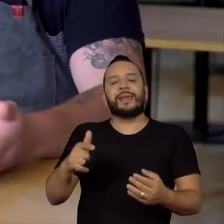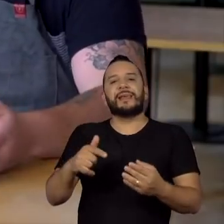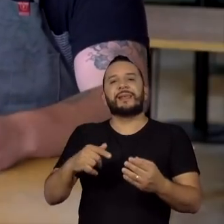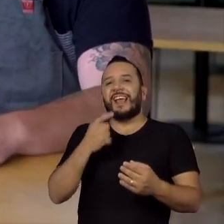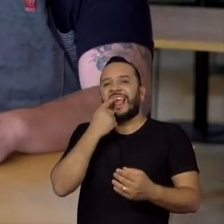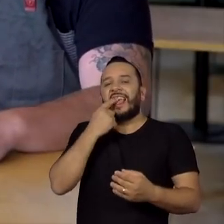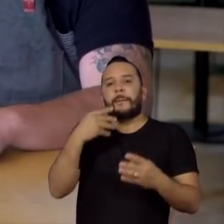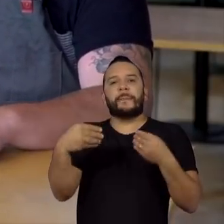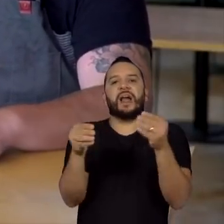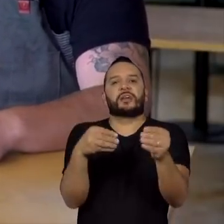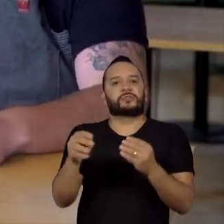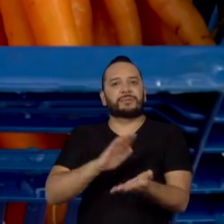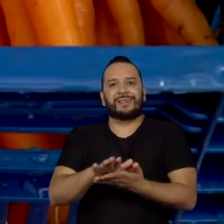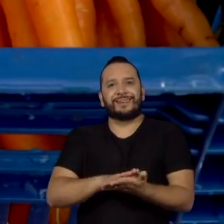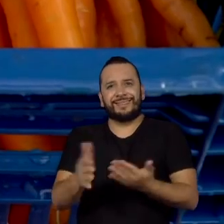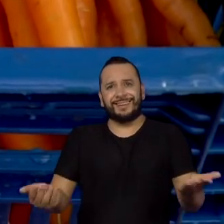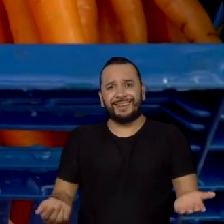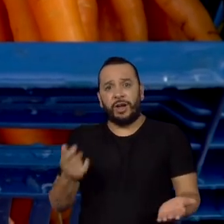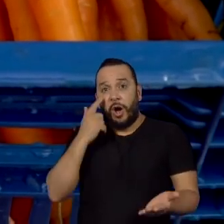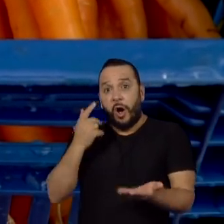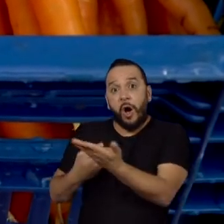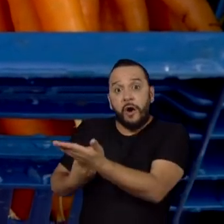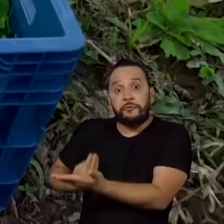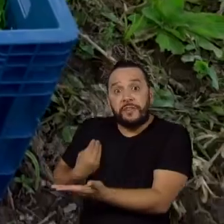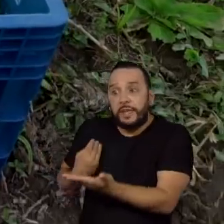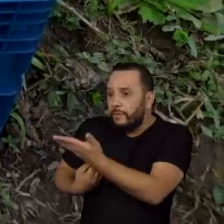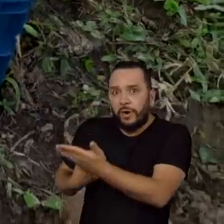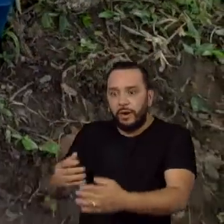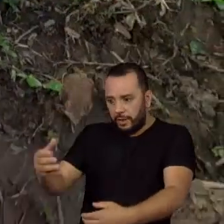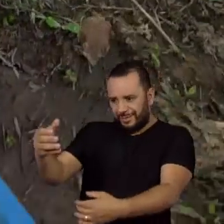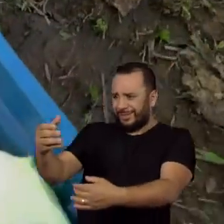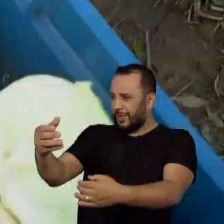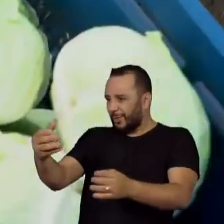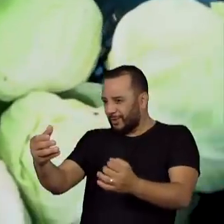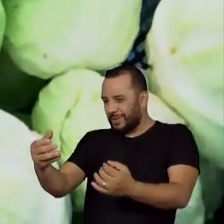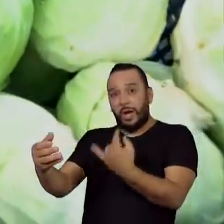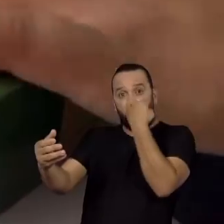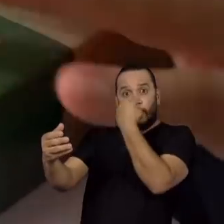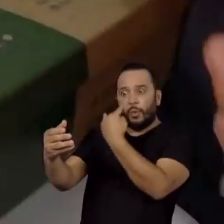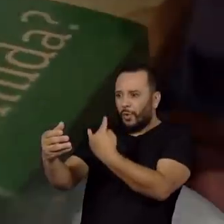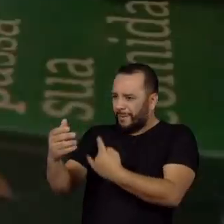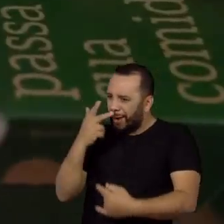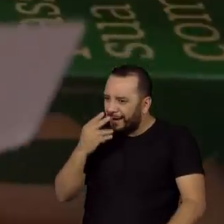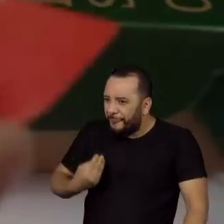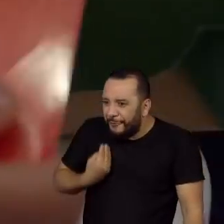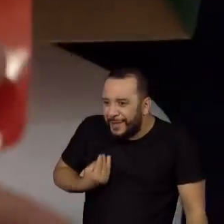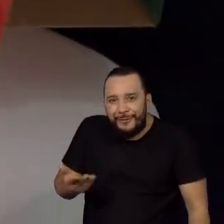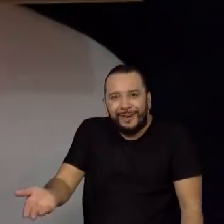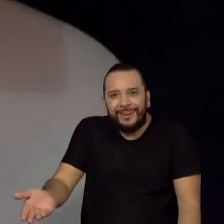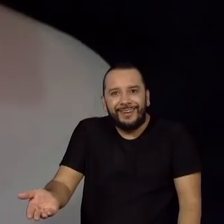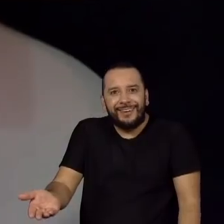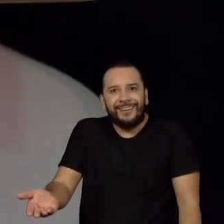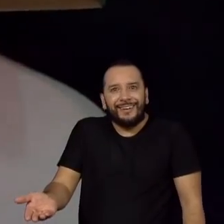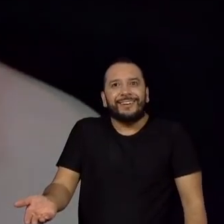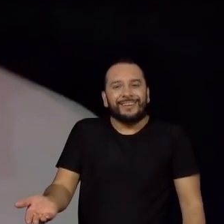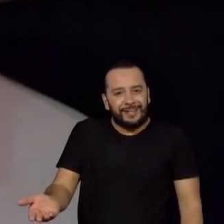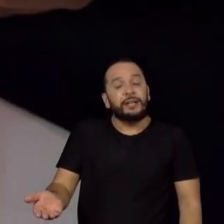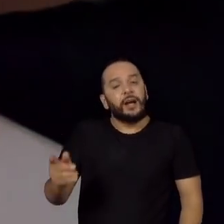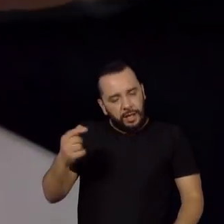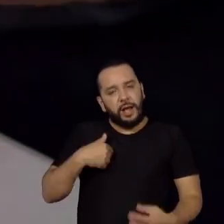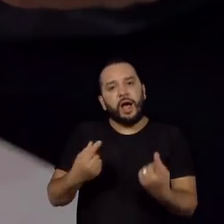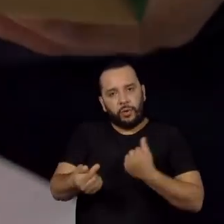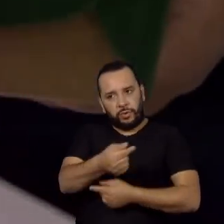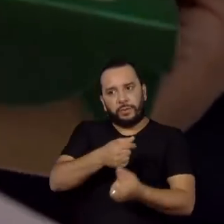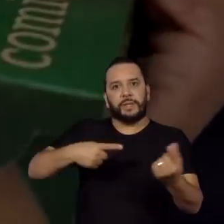legumes, as folhas, as ervas chegam vivas. Você consegue ver, parece que ela tá na terra ainda. A economia